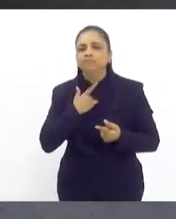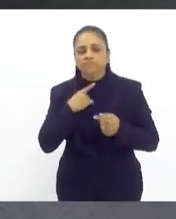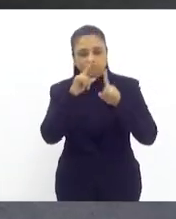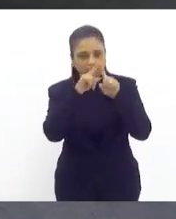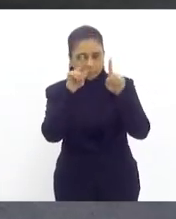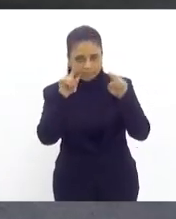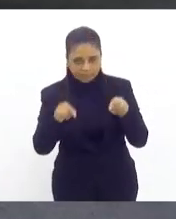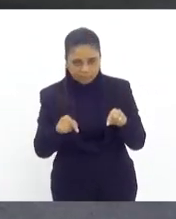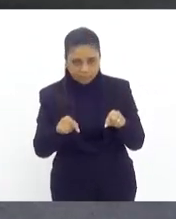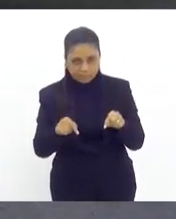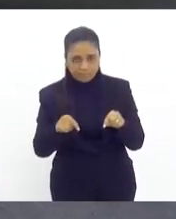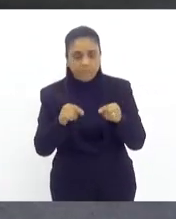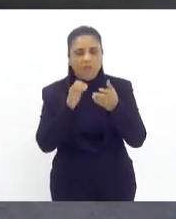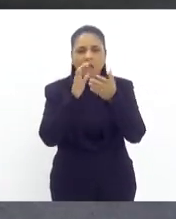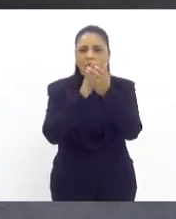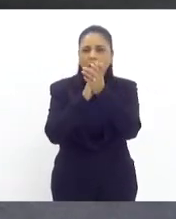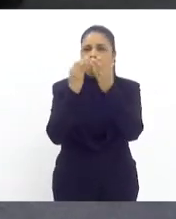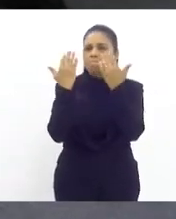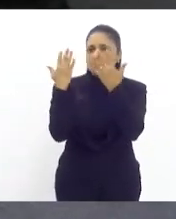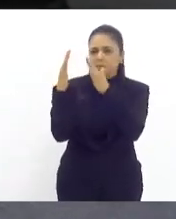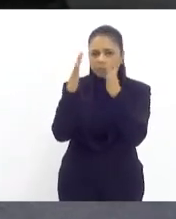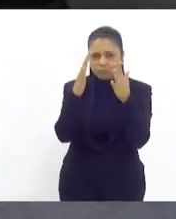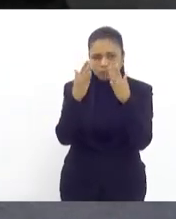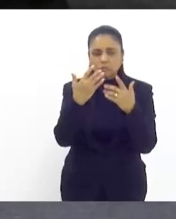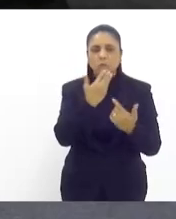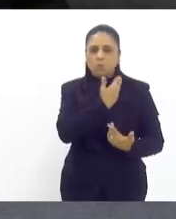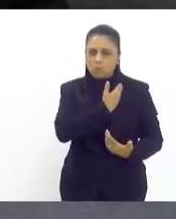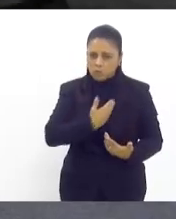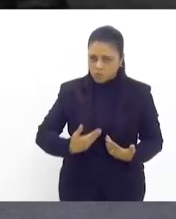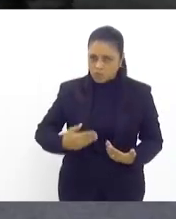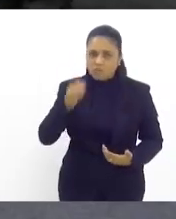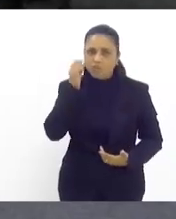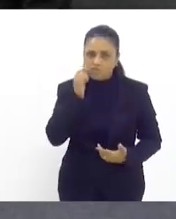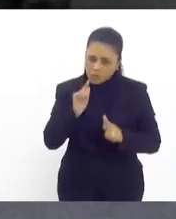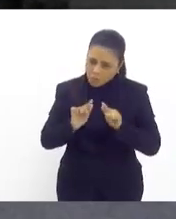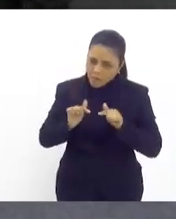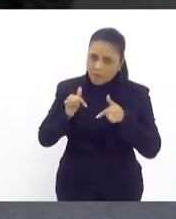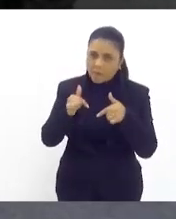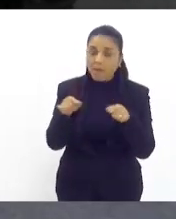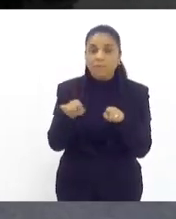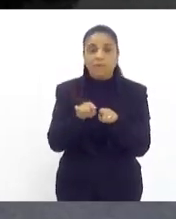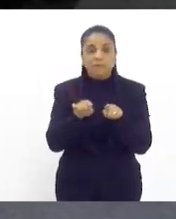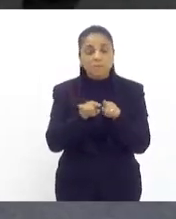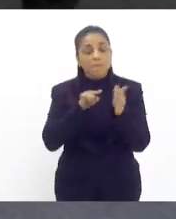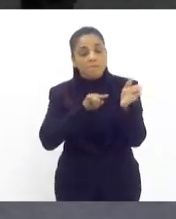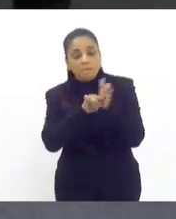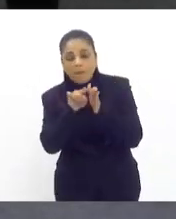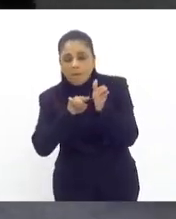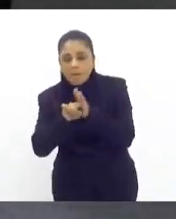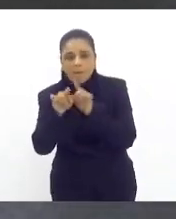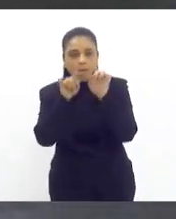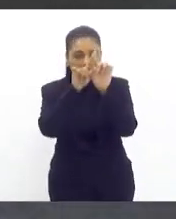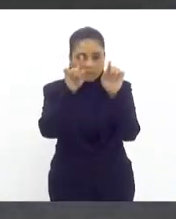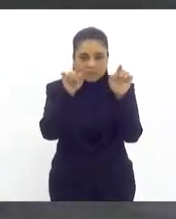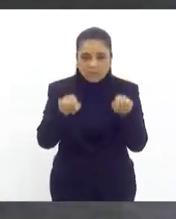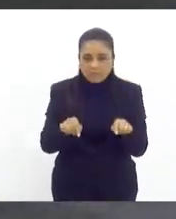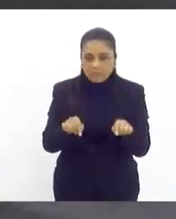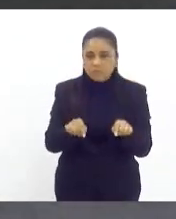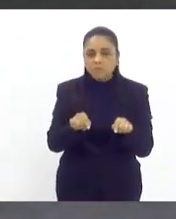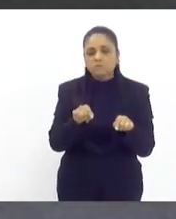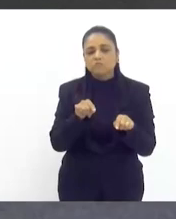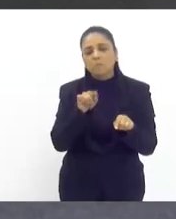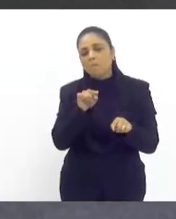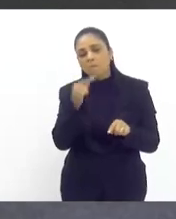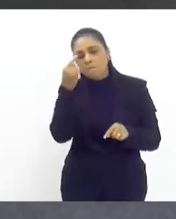né aplaudindo a iniciativa do governo mas é consultando os servidores se o aquilo